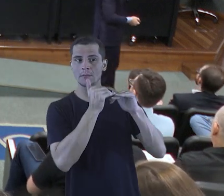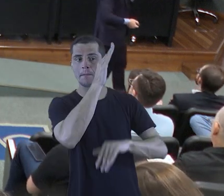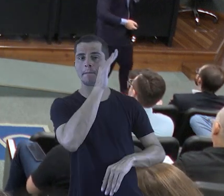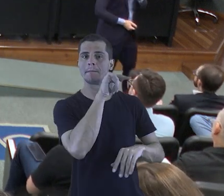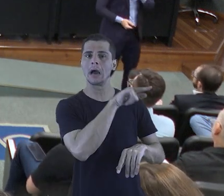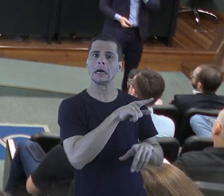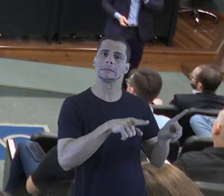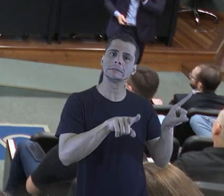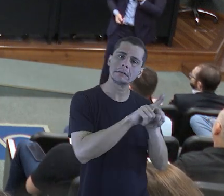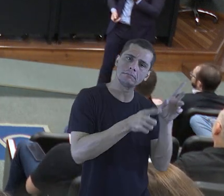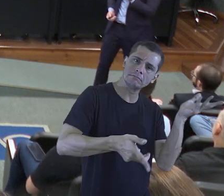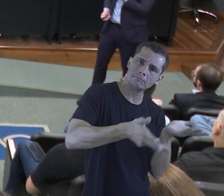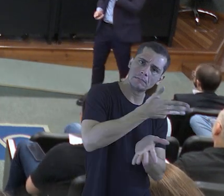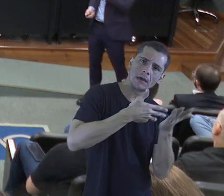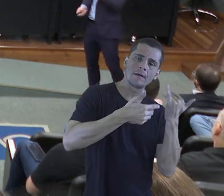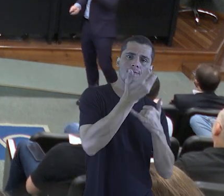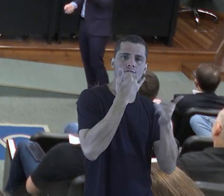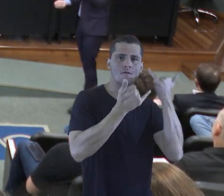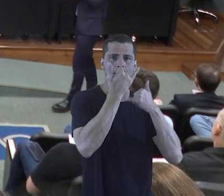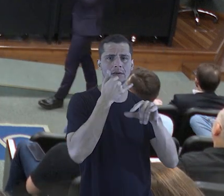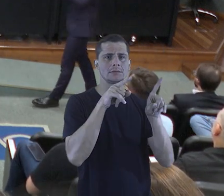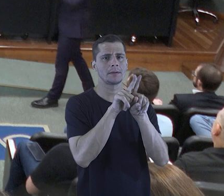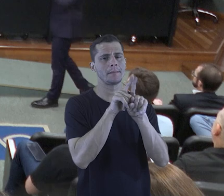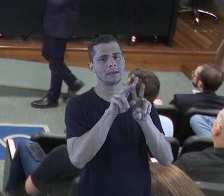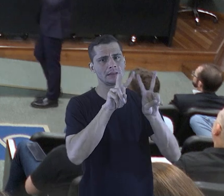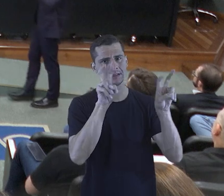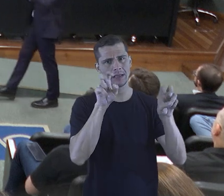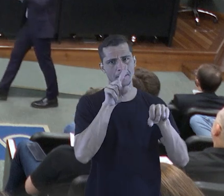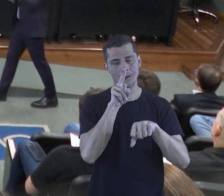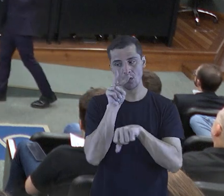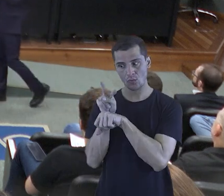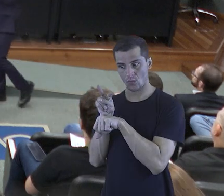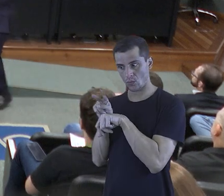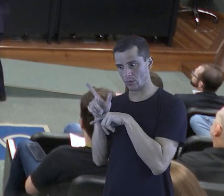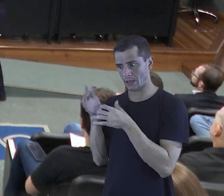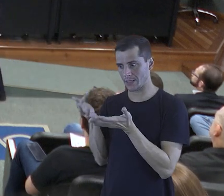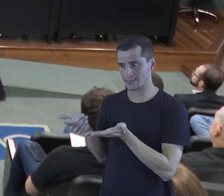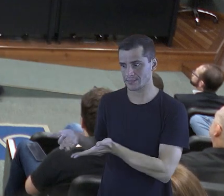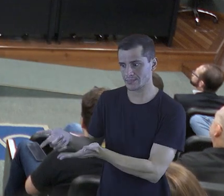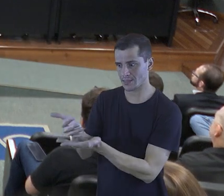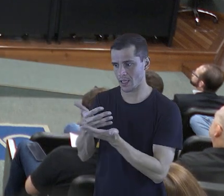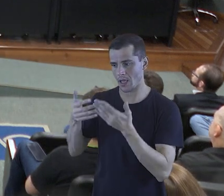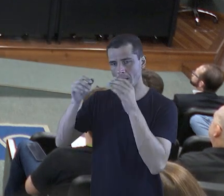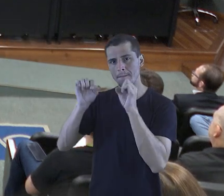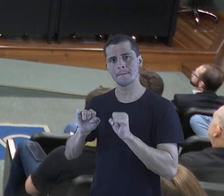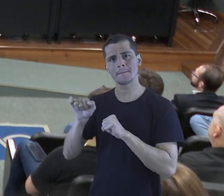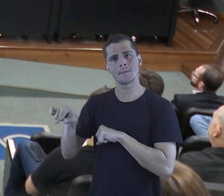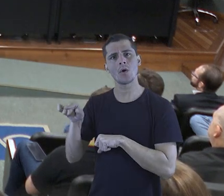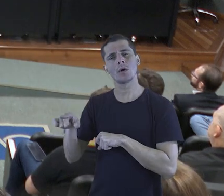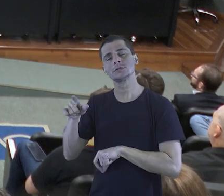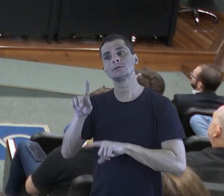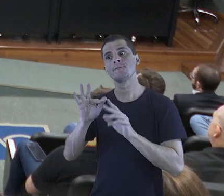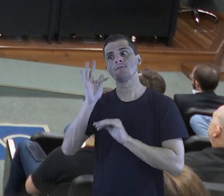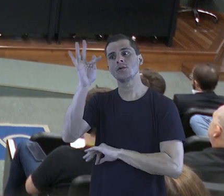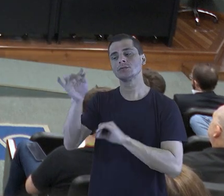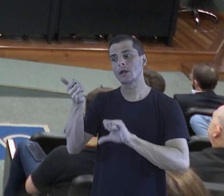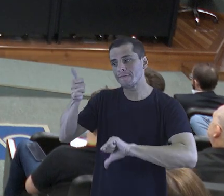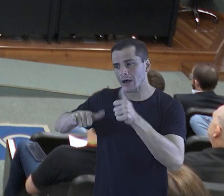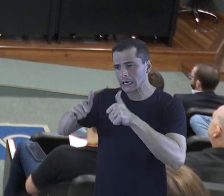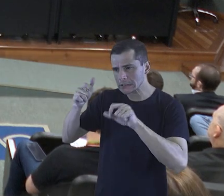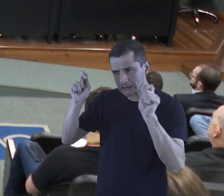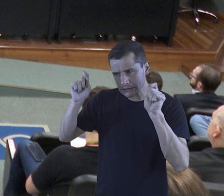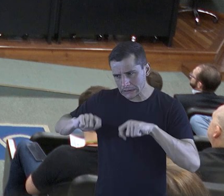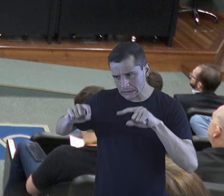Portanto, ganhou uma proteção adicional, porque as questões vinculadas à proteção e